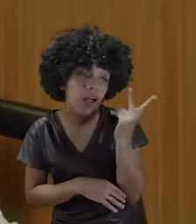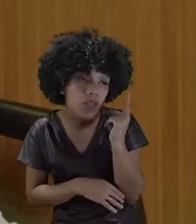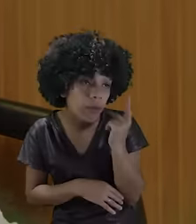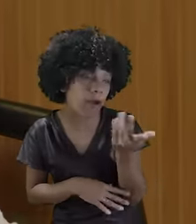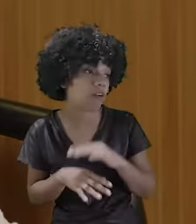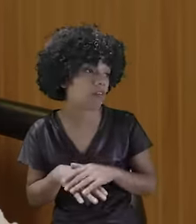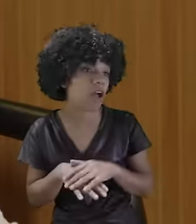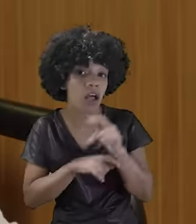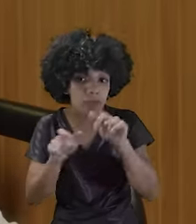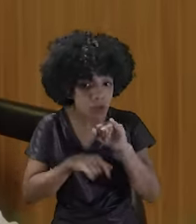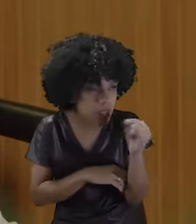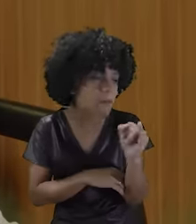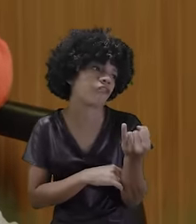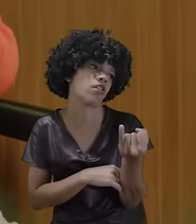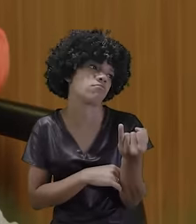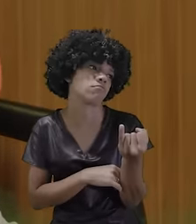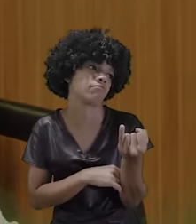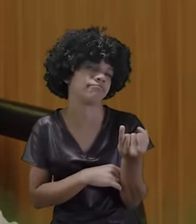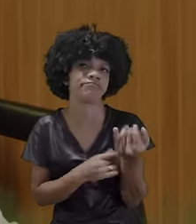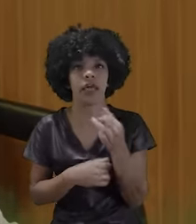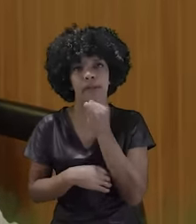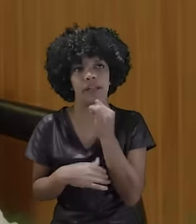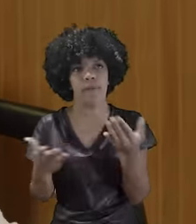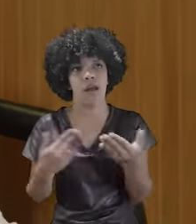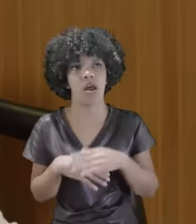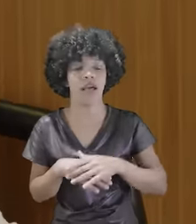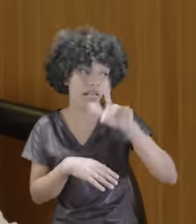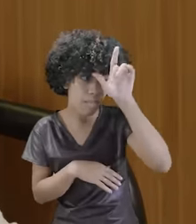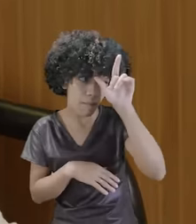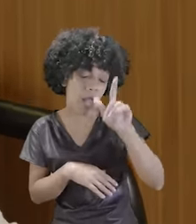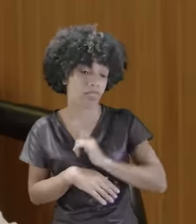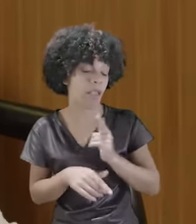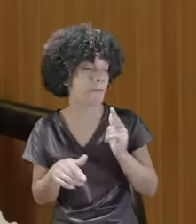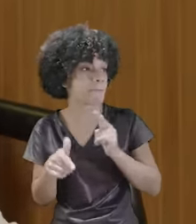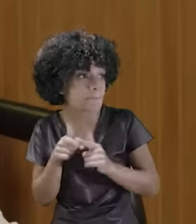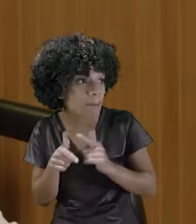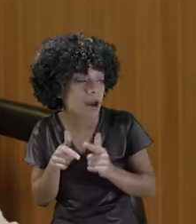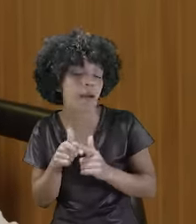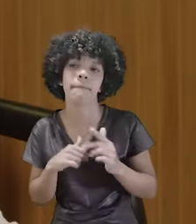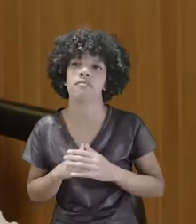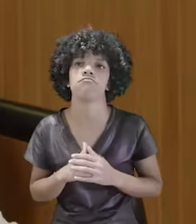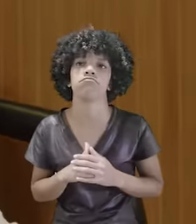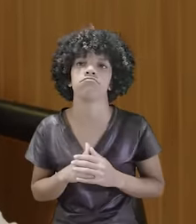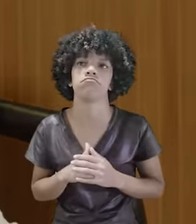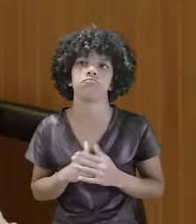muitas pessoas aproveita isso Largo tipo agora lá na Alemanha e tem muitos problemas